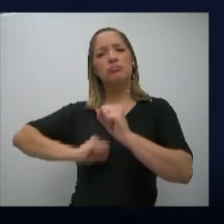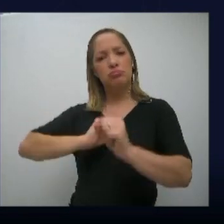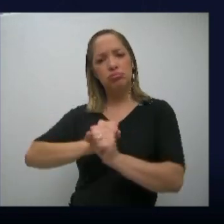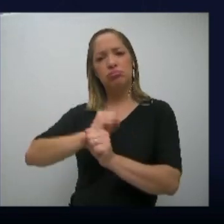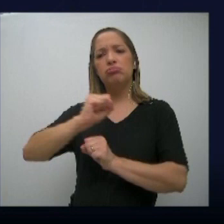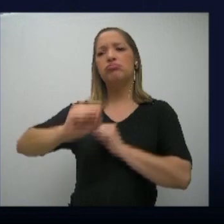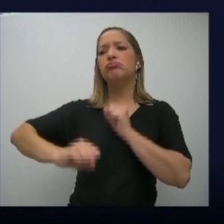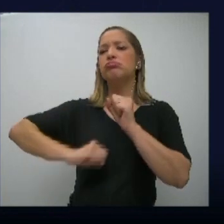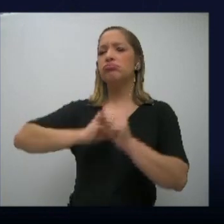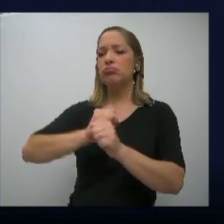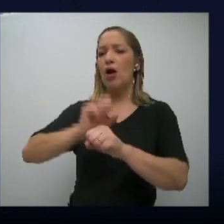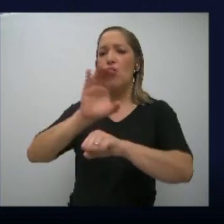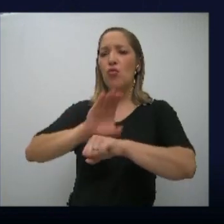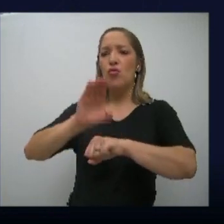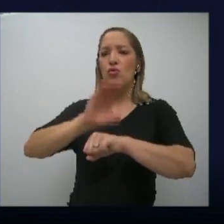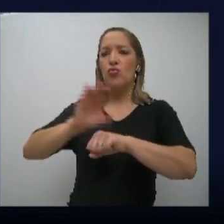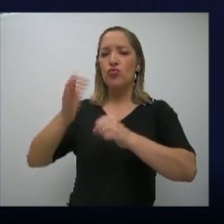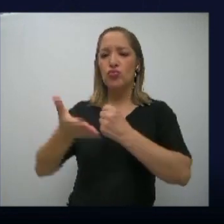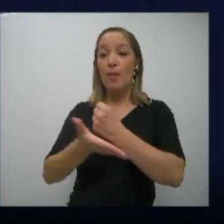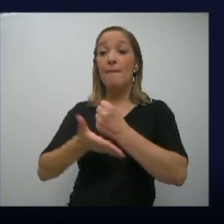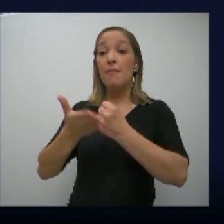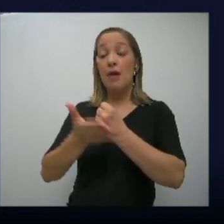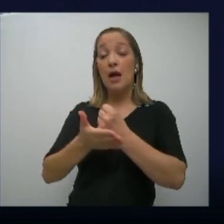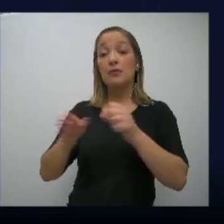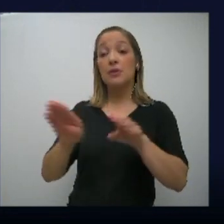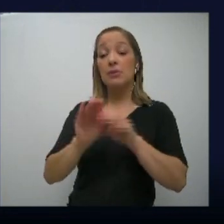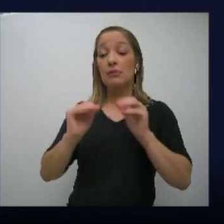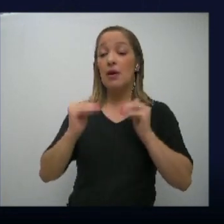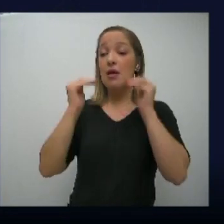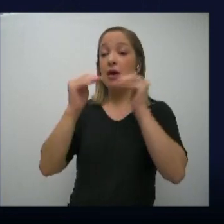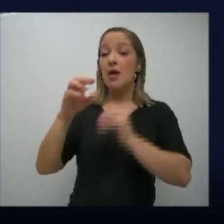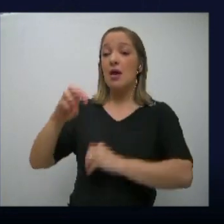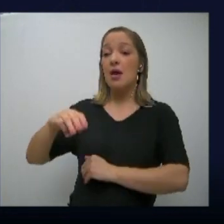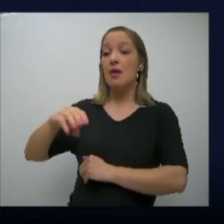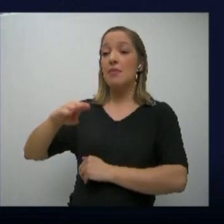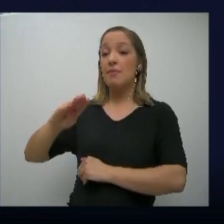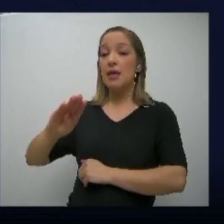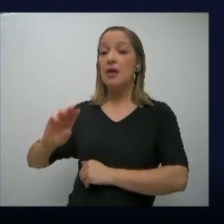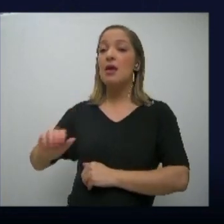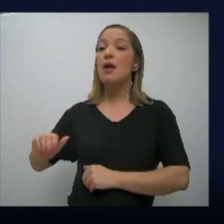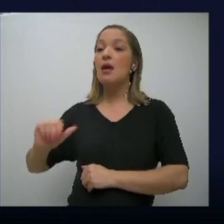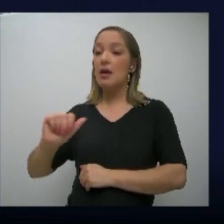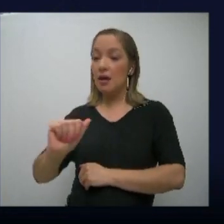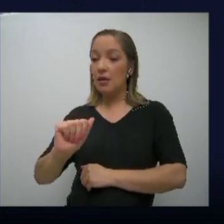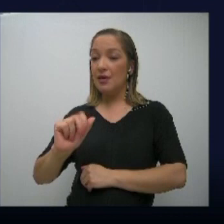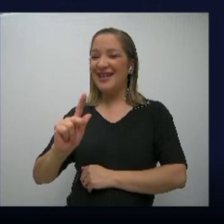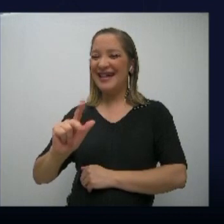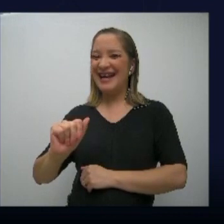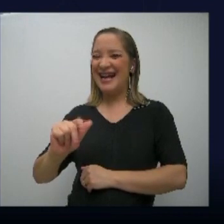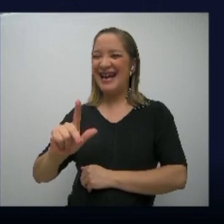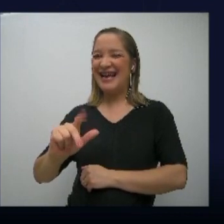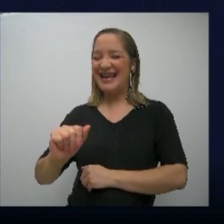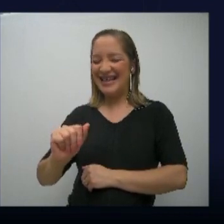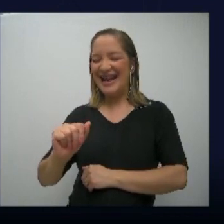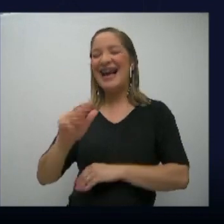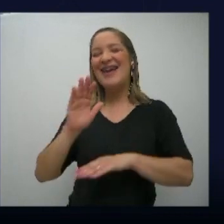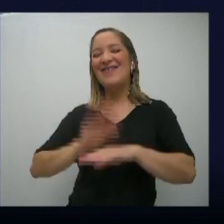desde cursos básicos até ambiente é o Kaká fiz evento com a gente ontem inclusive e